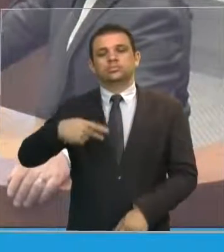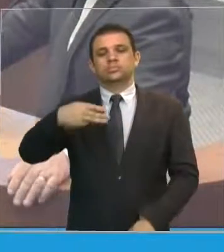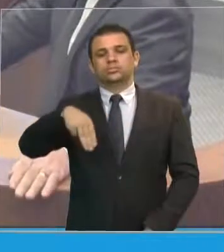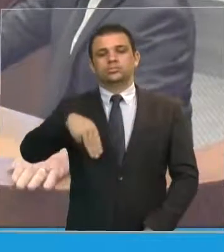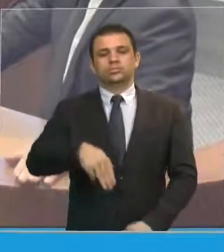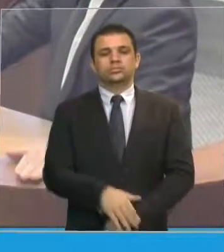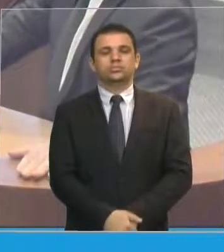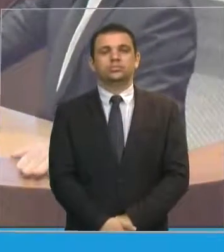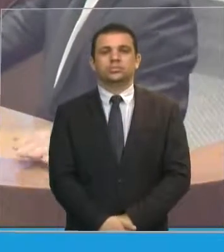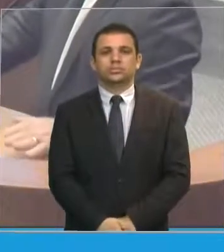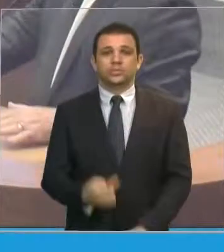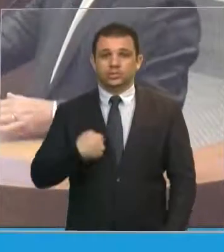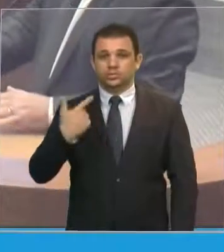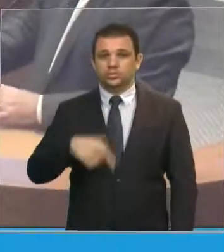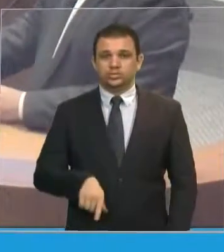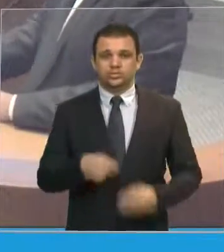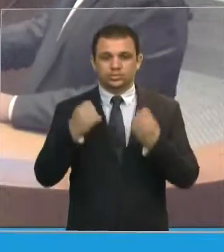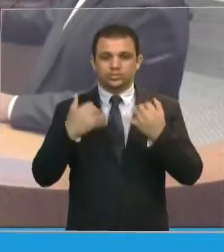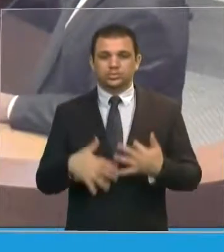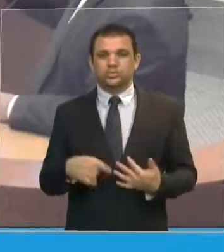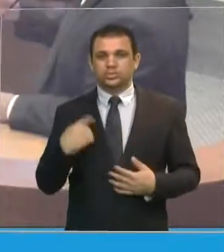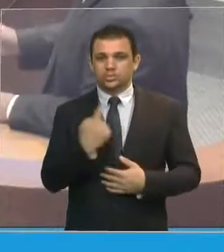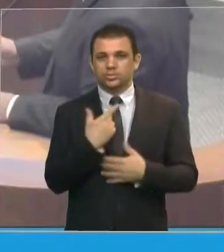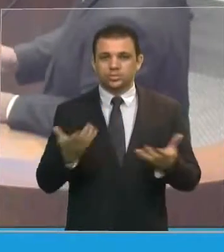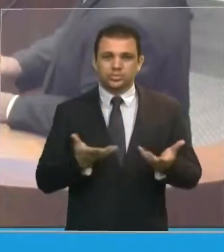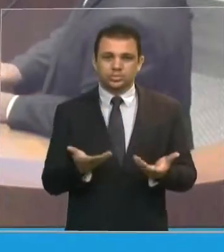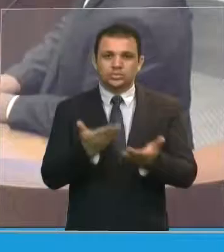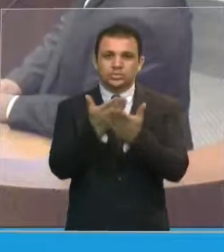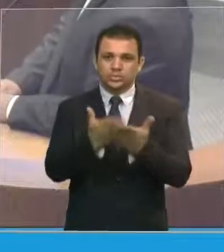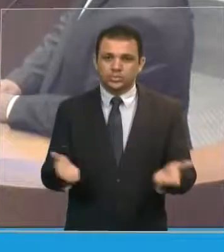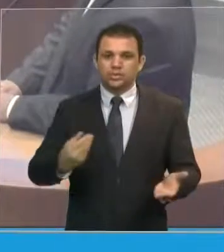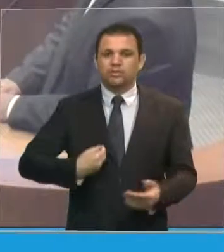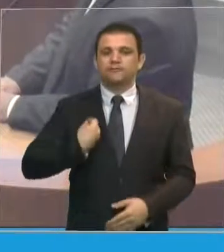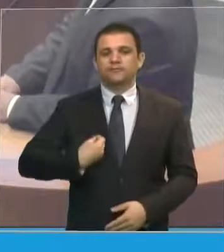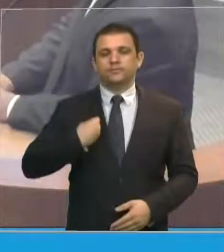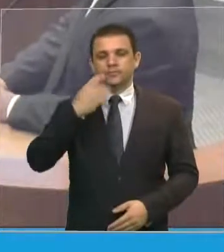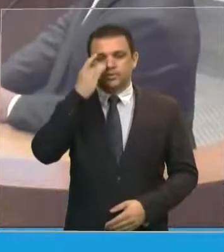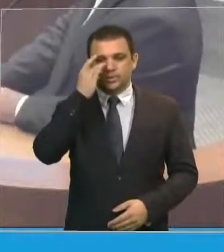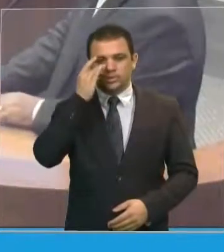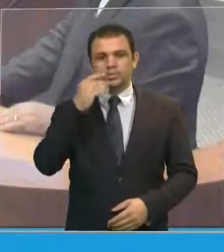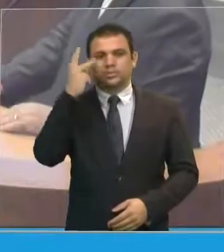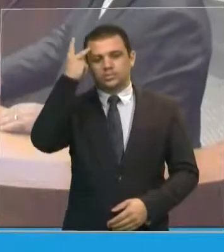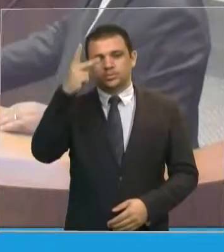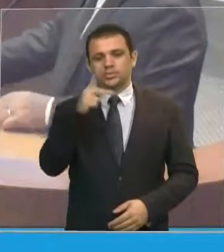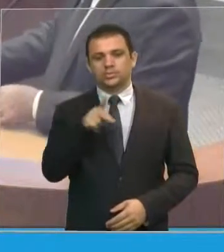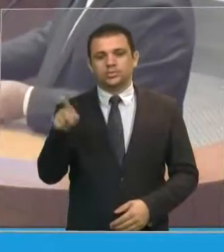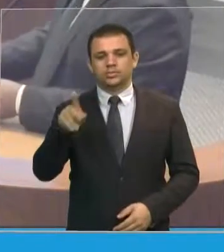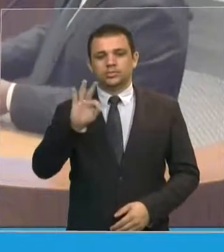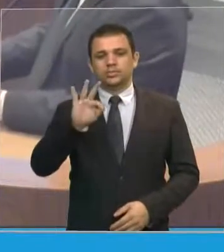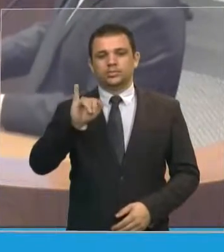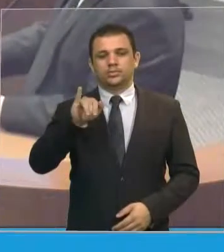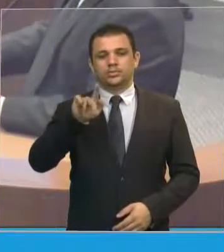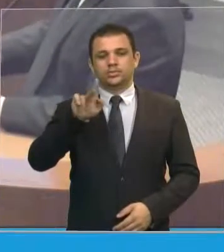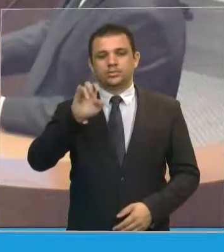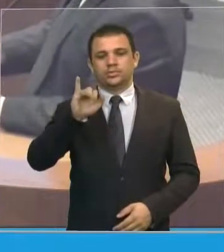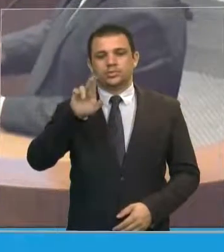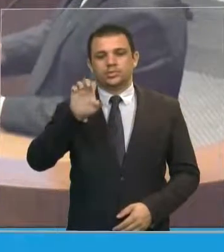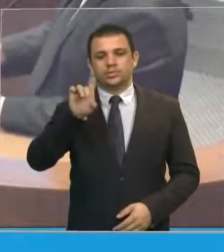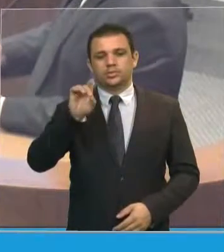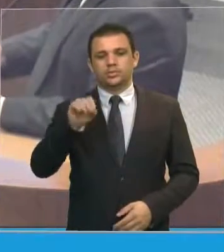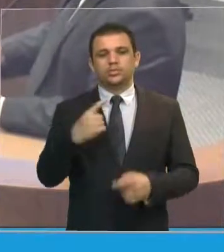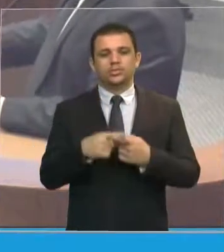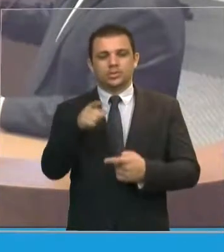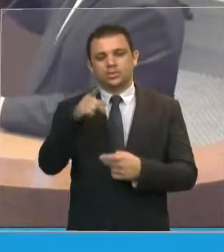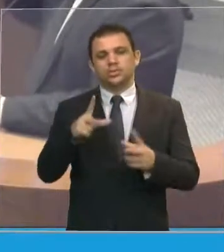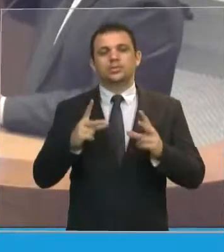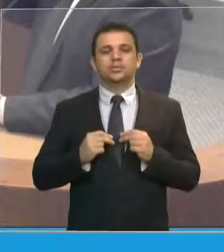E, repito, fazemos esta homenagem em vida ao professor Figueiredo, porque ele